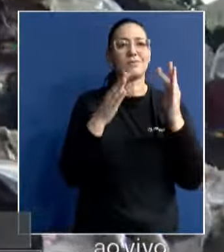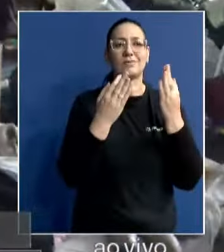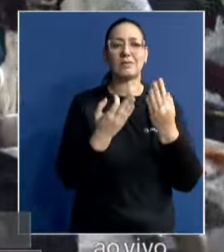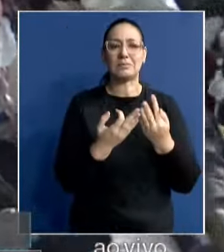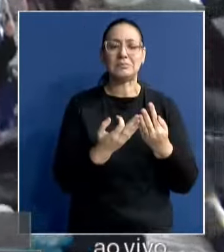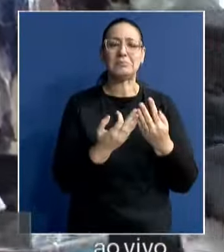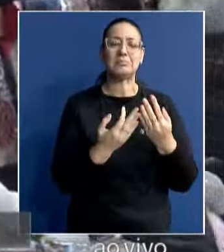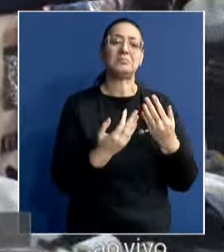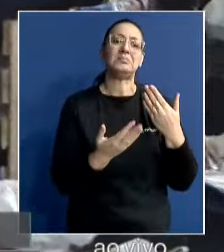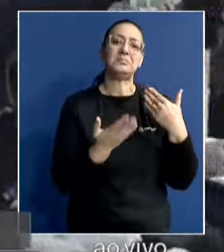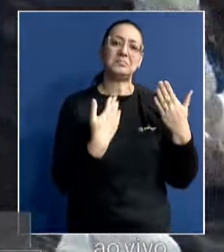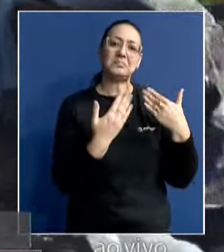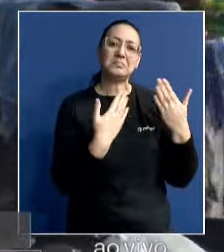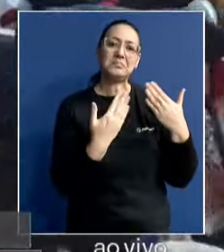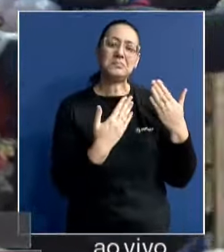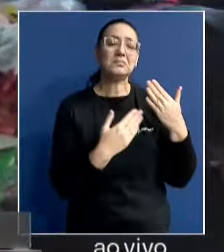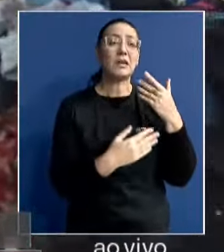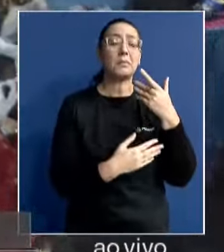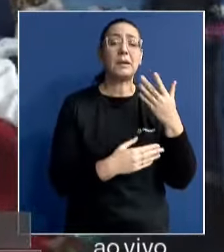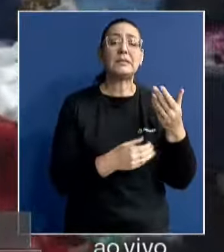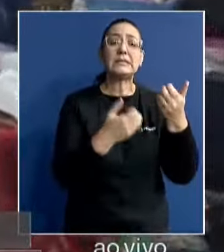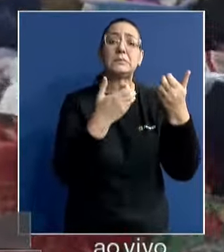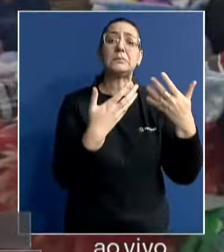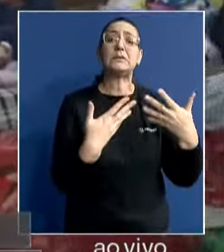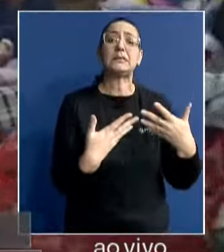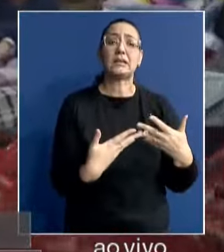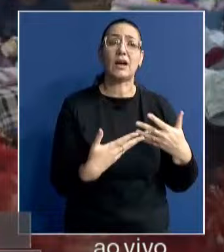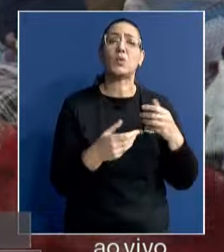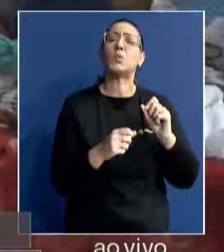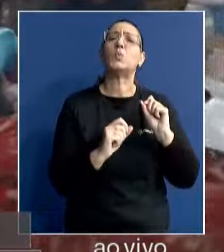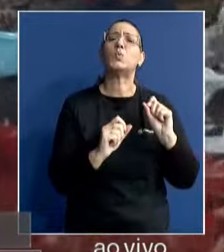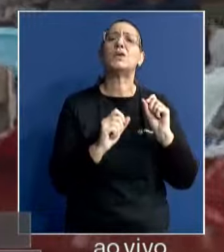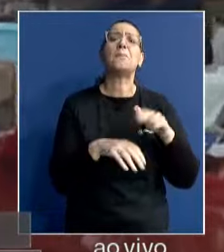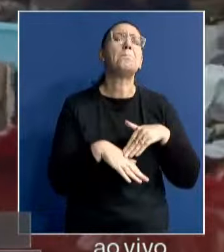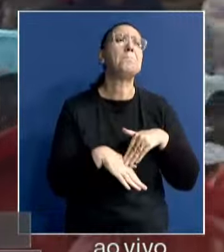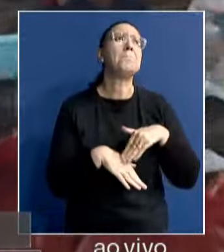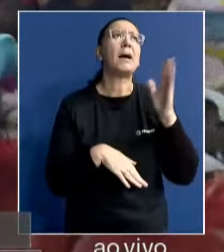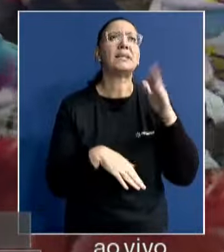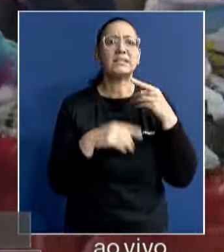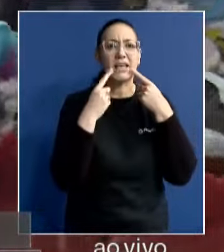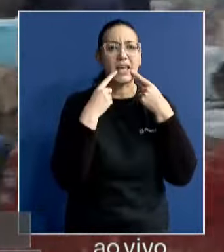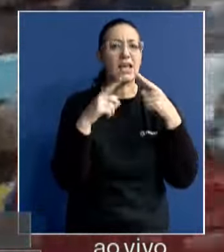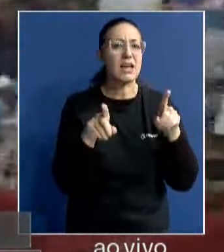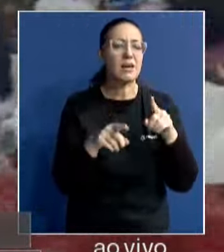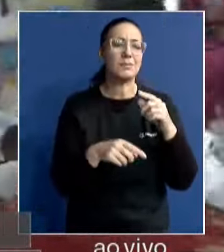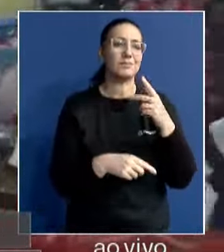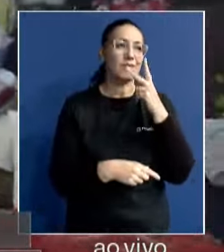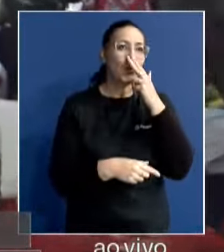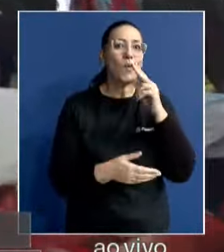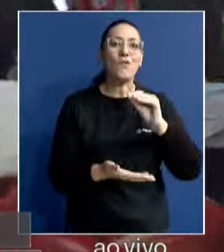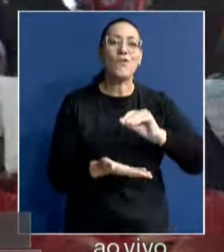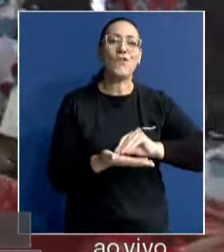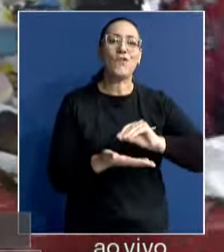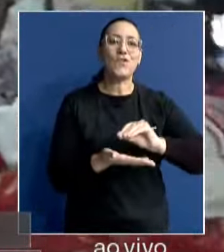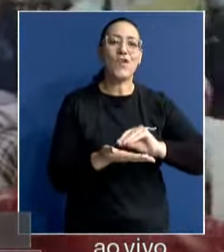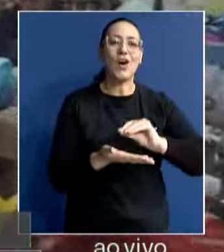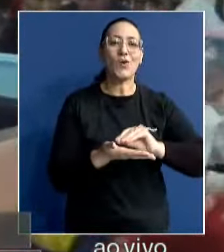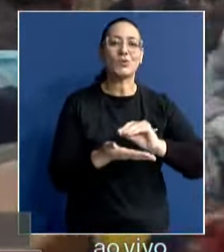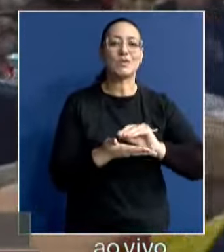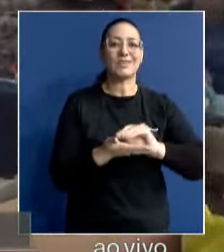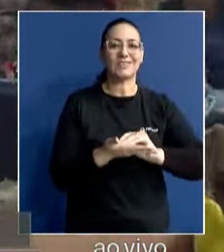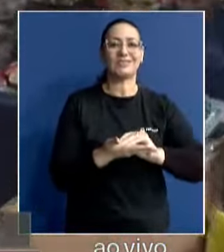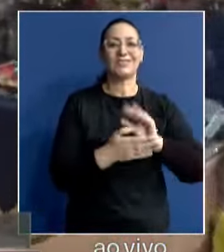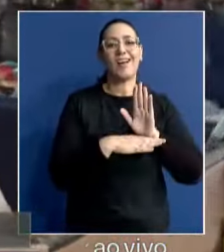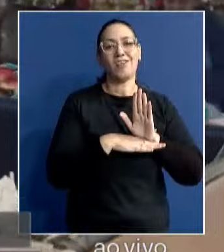eles que nos deram assim um panorama um pouco maior. Mas o que eles mais reclamam é da falta de auxílio, porque eles querem sair